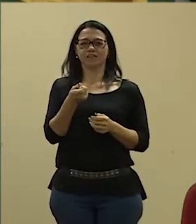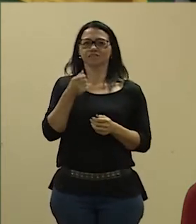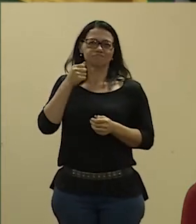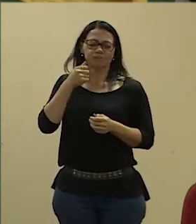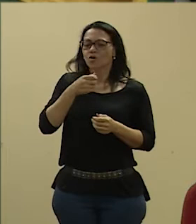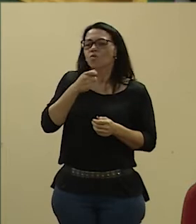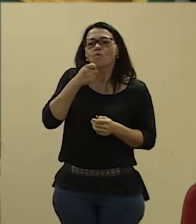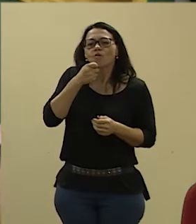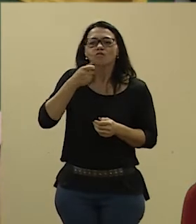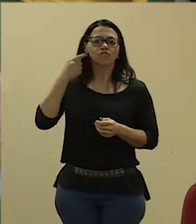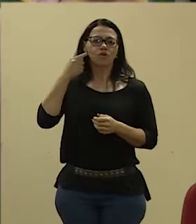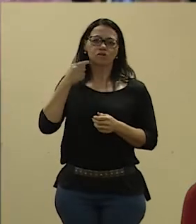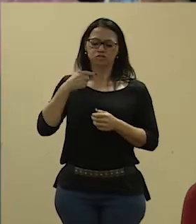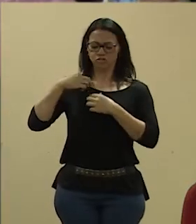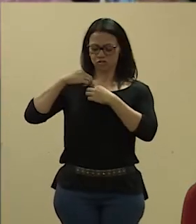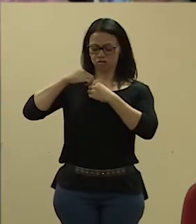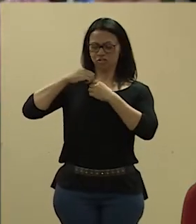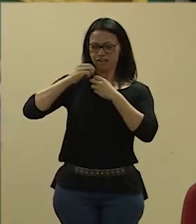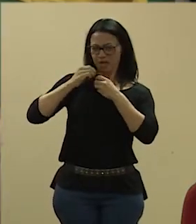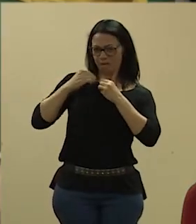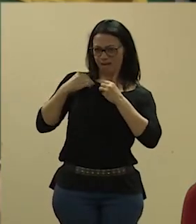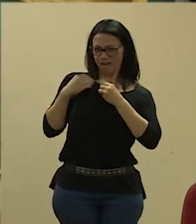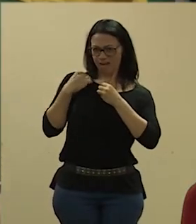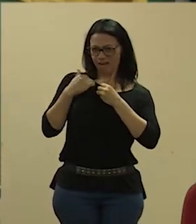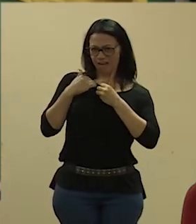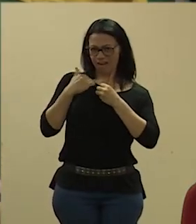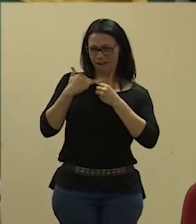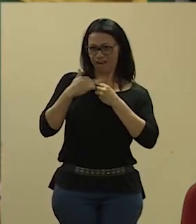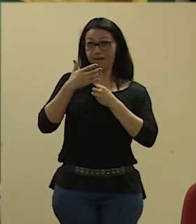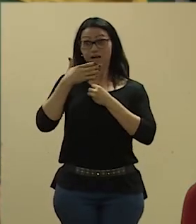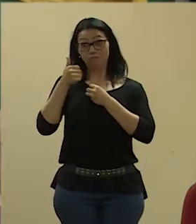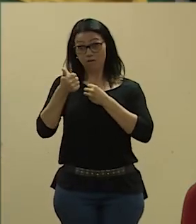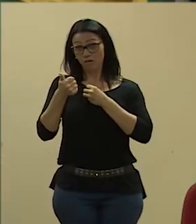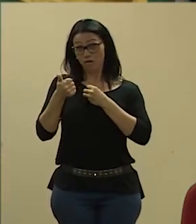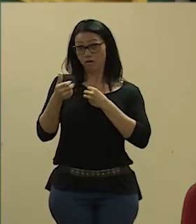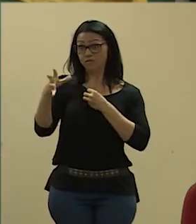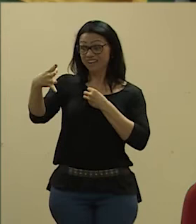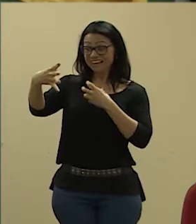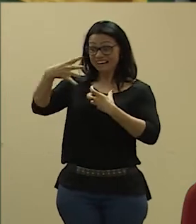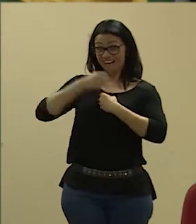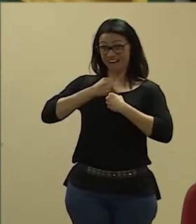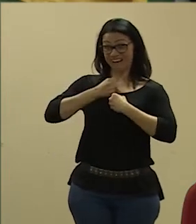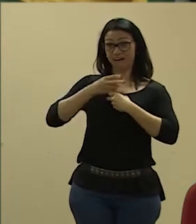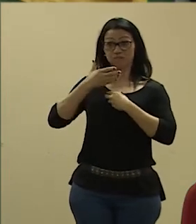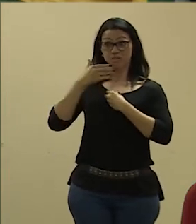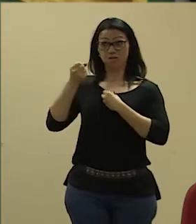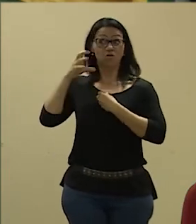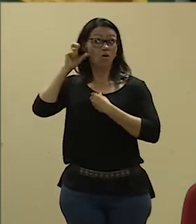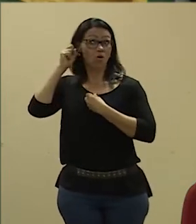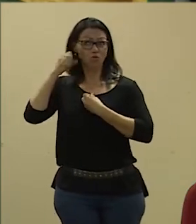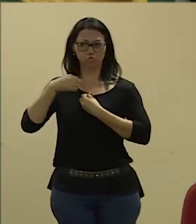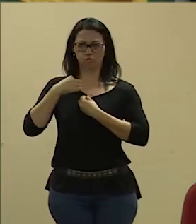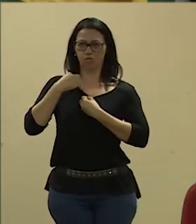bom não mas é melhor do que isso aqui tá bom mas tem uns 80 então aí é melhor sem dúvida é melhor termos de 100 200